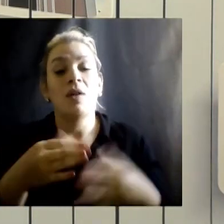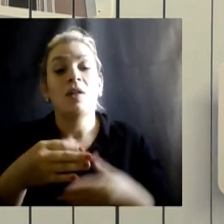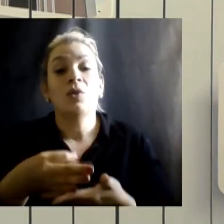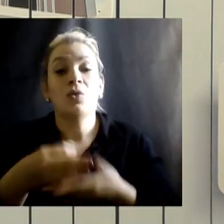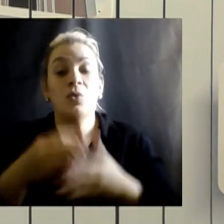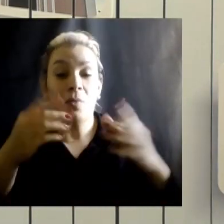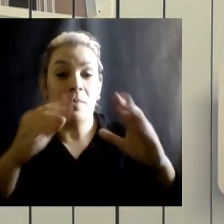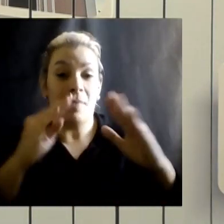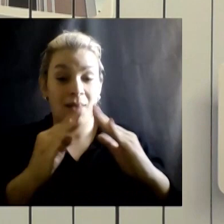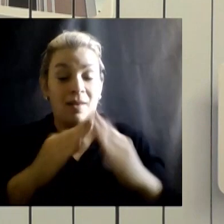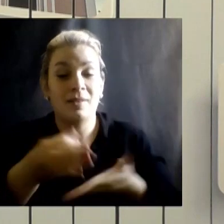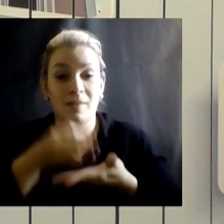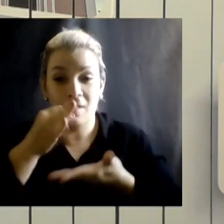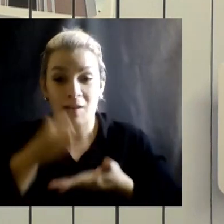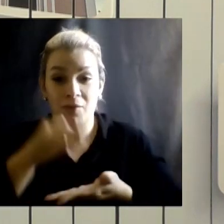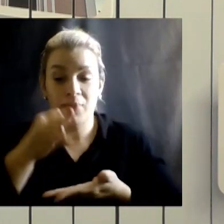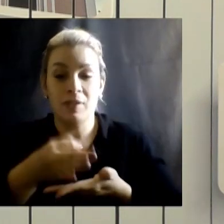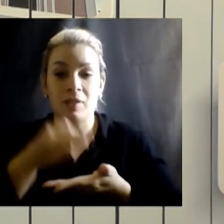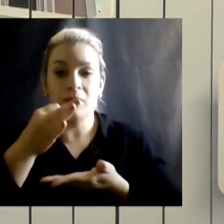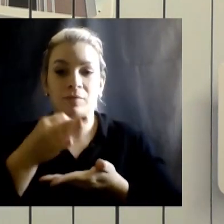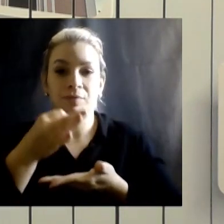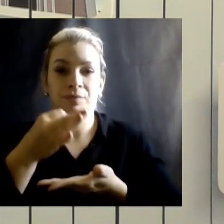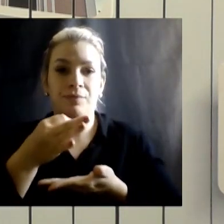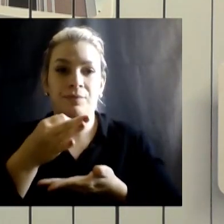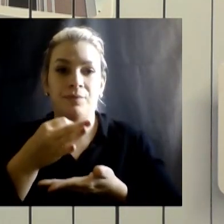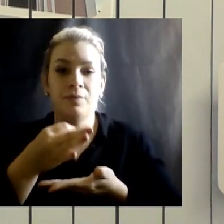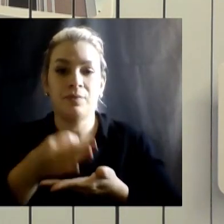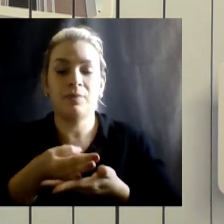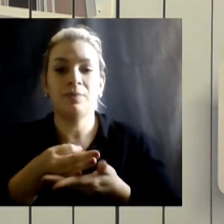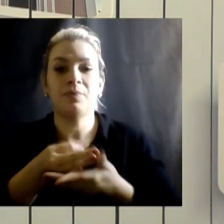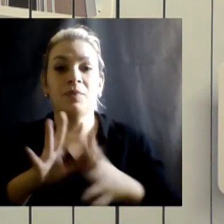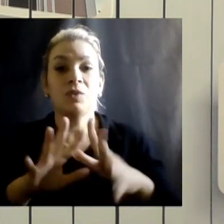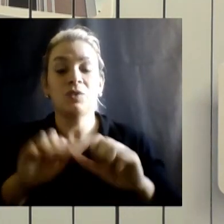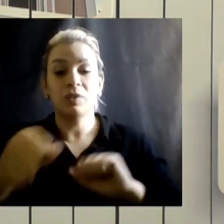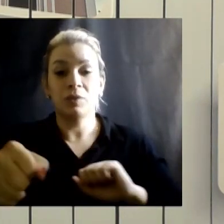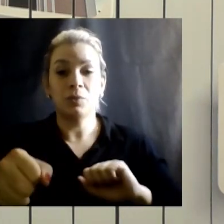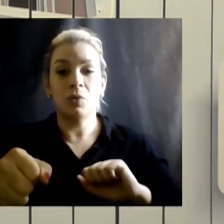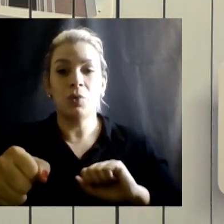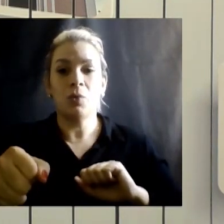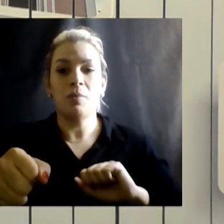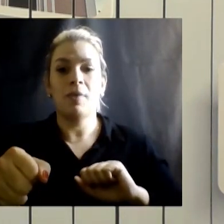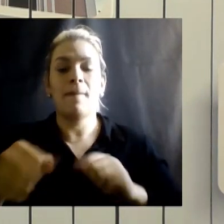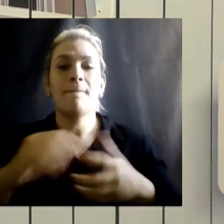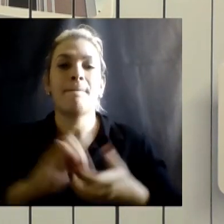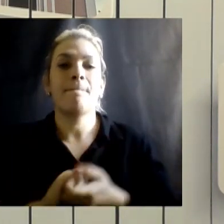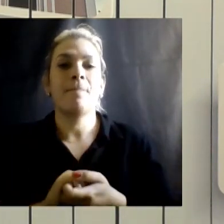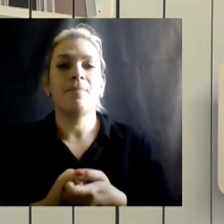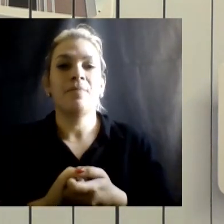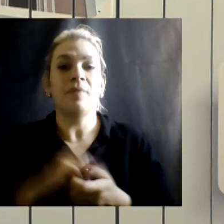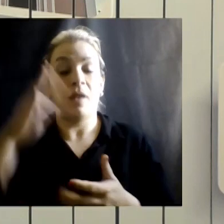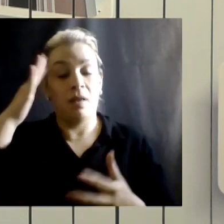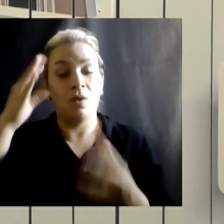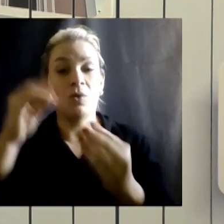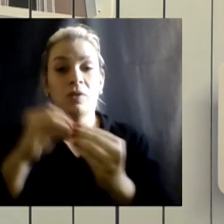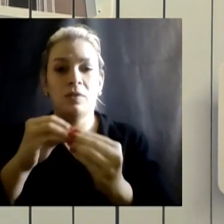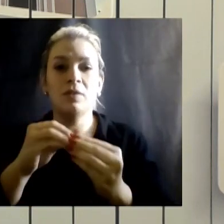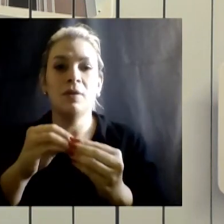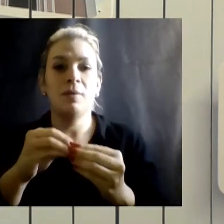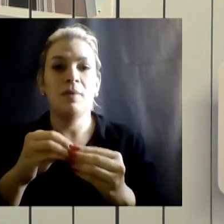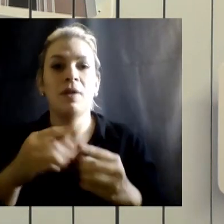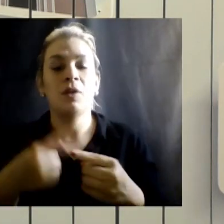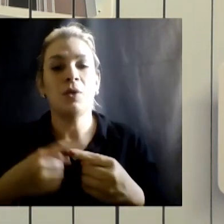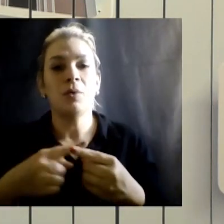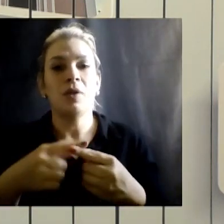de mérito gastronômico Fernando Kassab em reconhecimento à contribuição para o desenvolvimento gastronômico